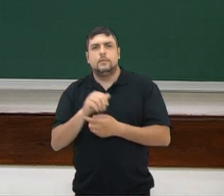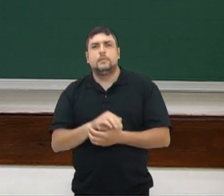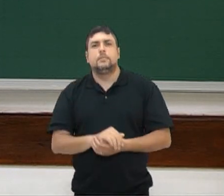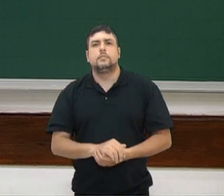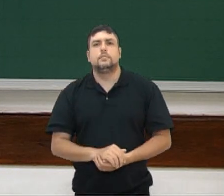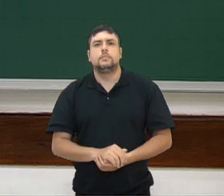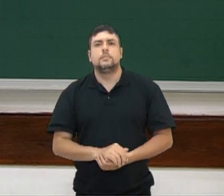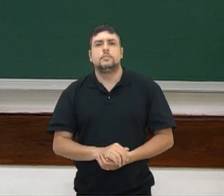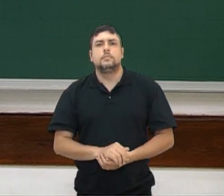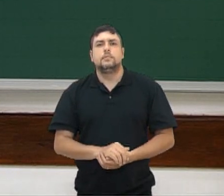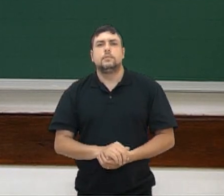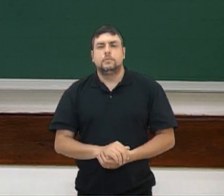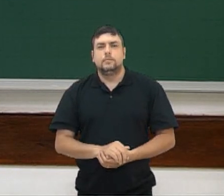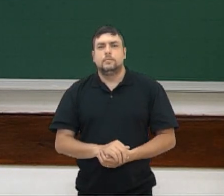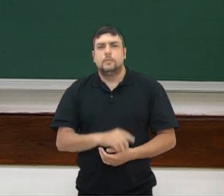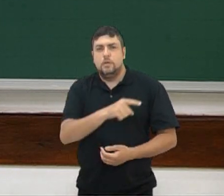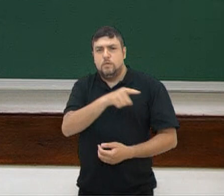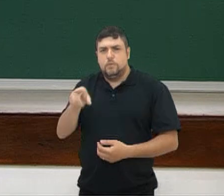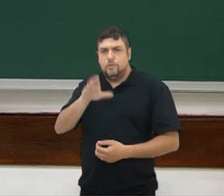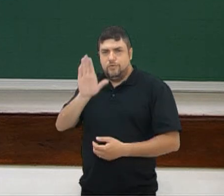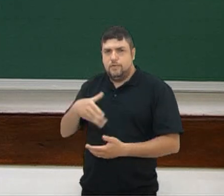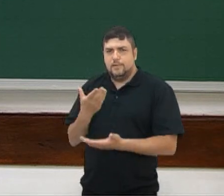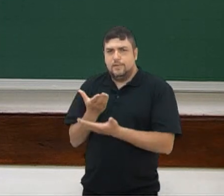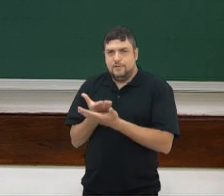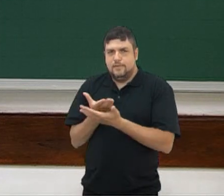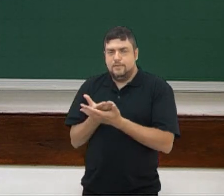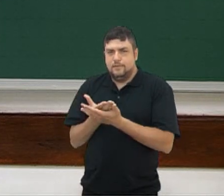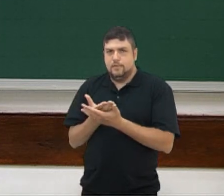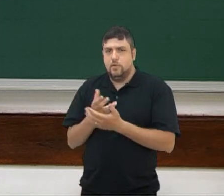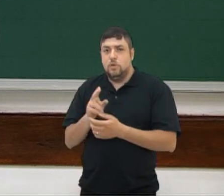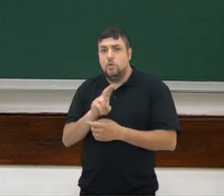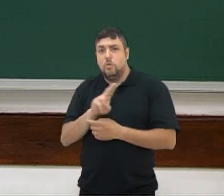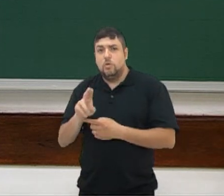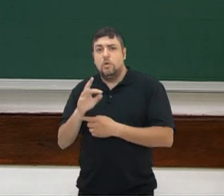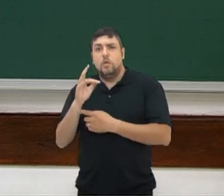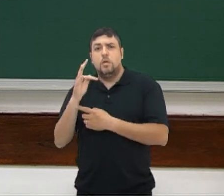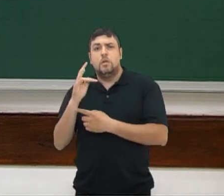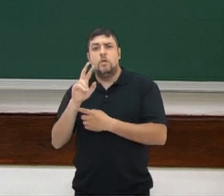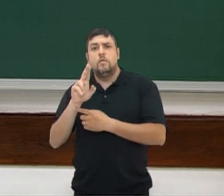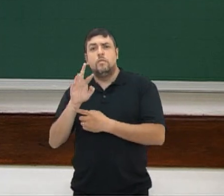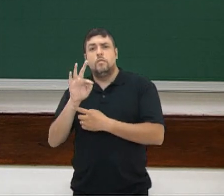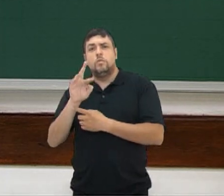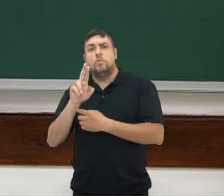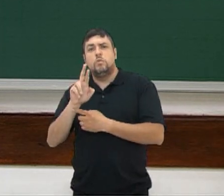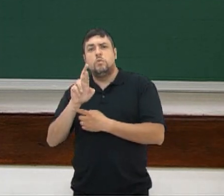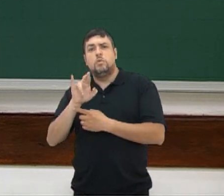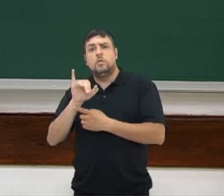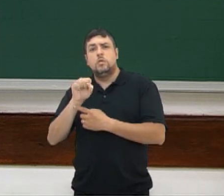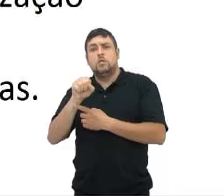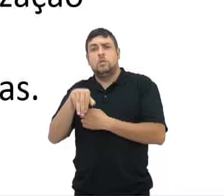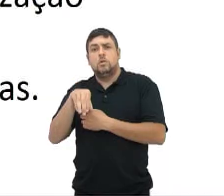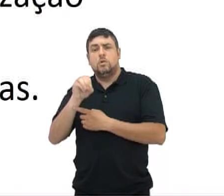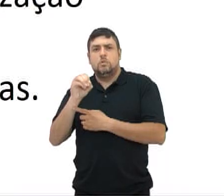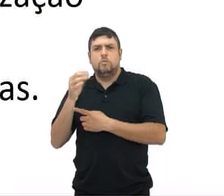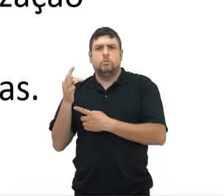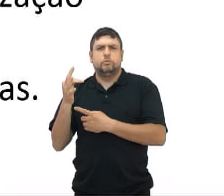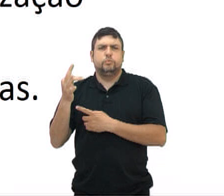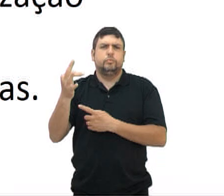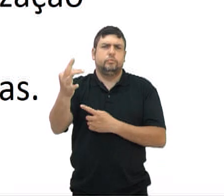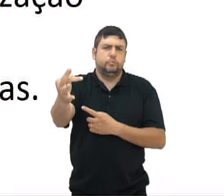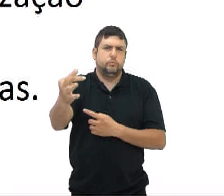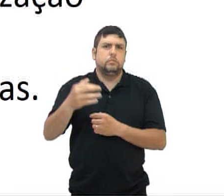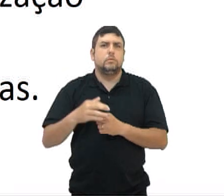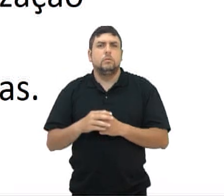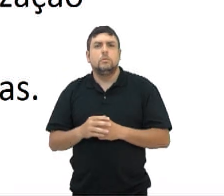uma delas, que vocês já devem ter estudado, isso aqui é só uma revisão, é chamada de futurismo. Eu gostaria que vocês tentassem lembrar o que é o futurismo,